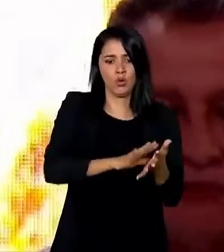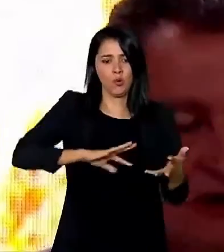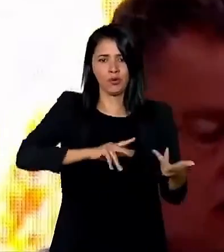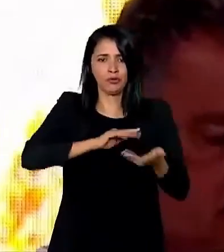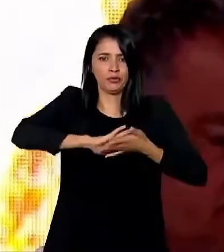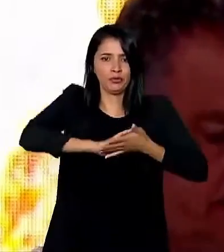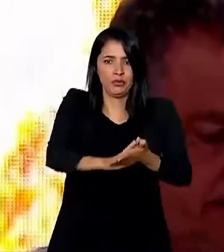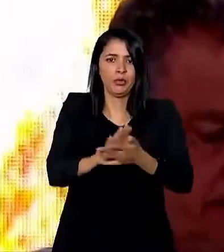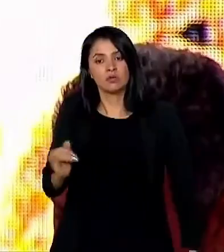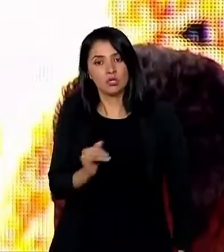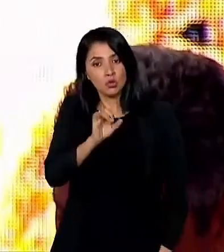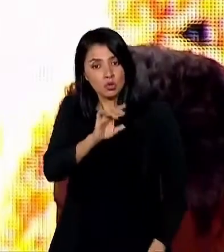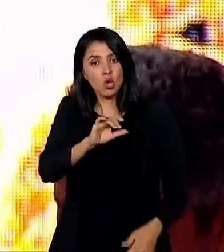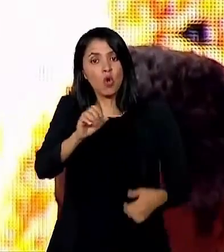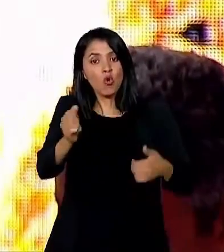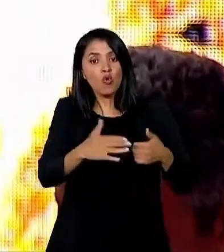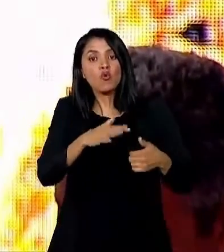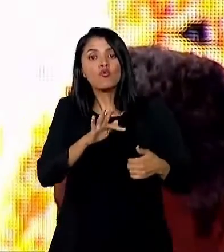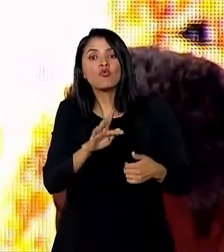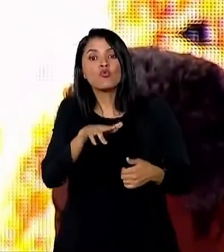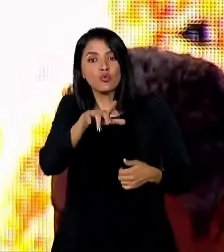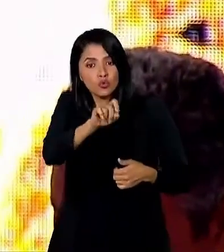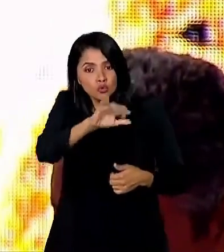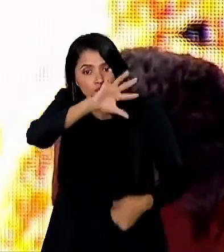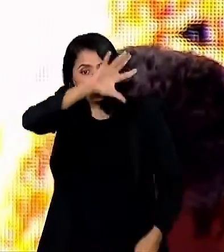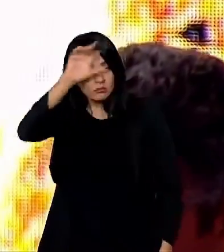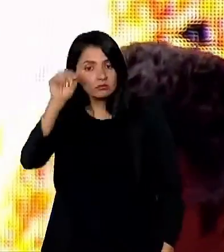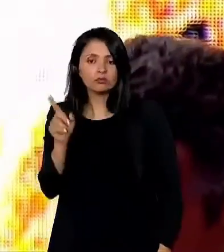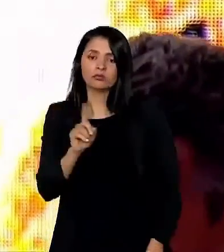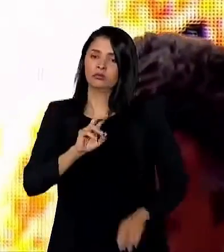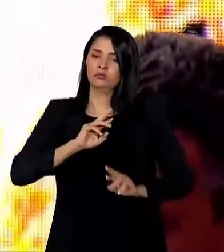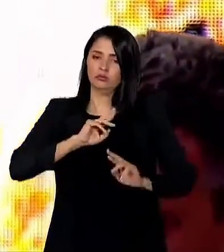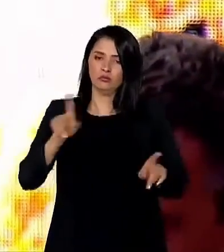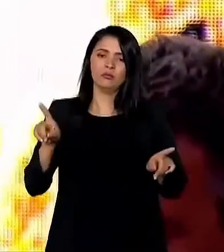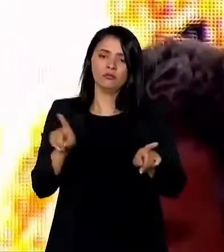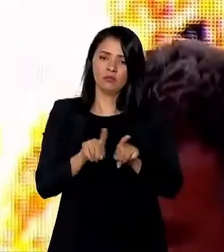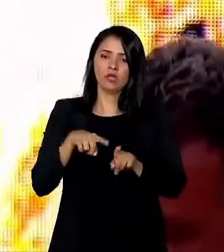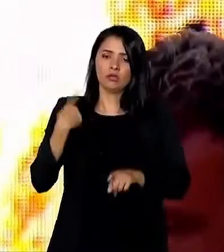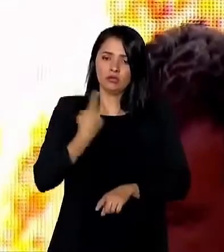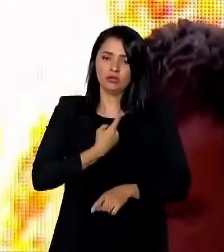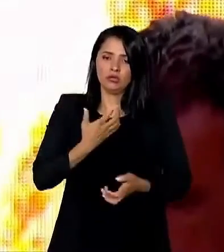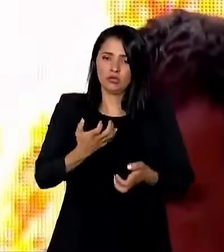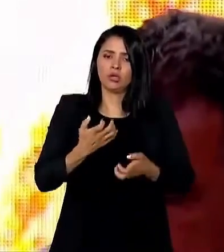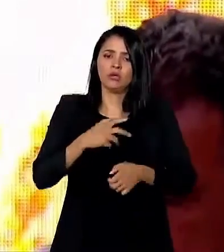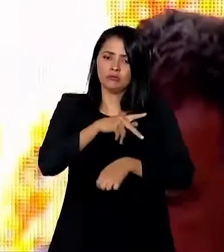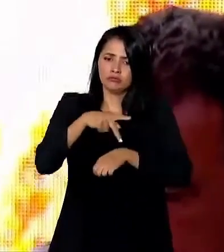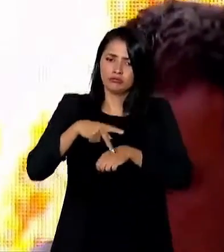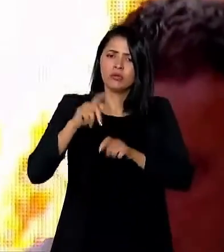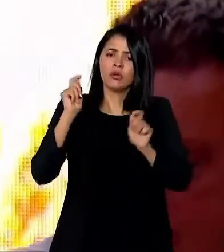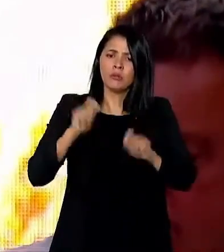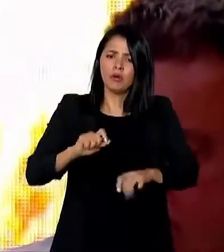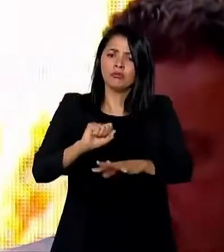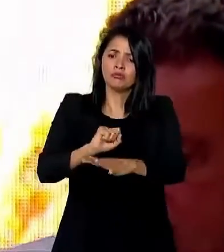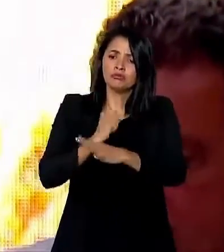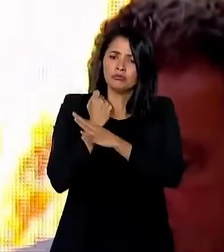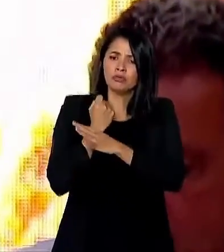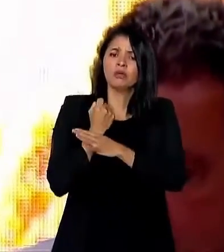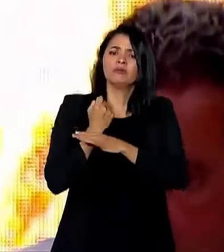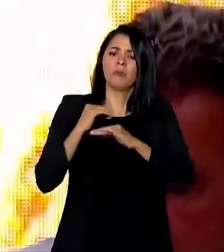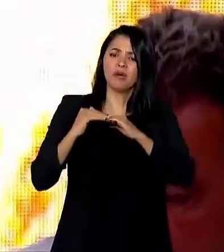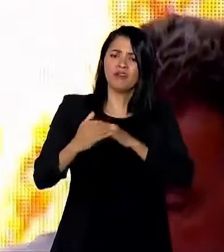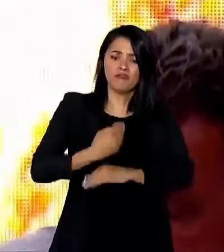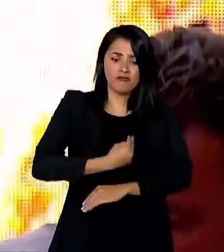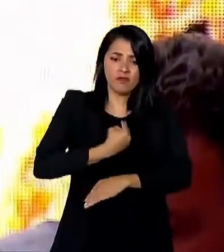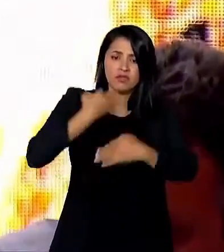para a gente criar. Nós queremos que o país possa garantir um padrão de vida decente.